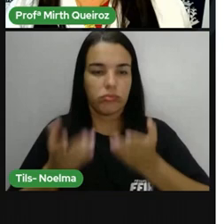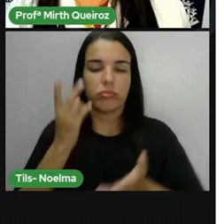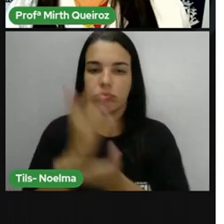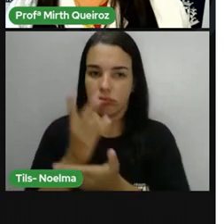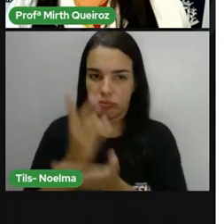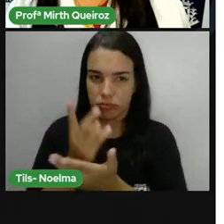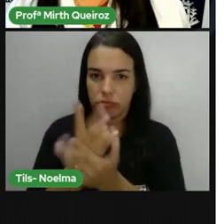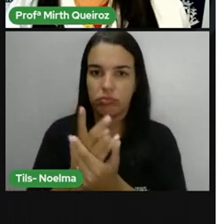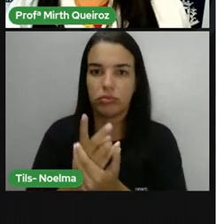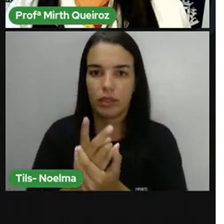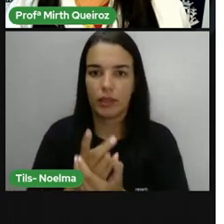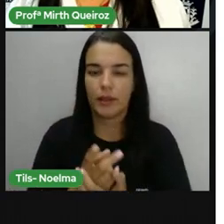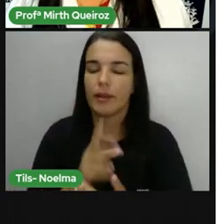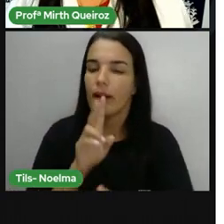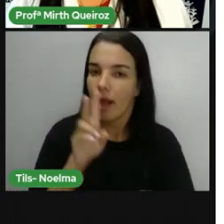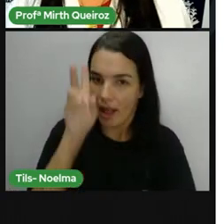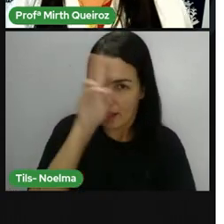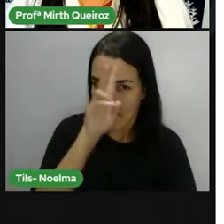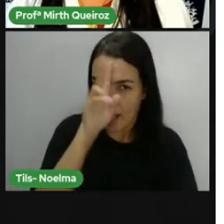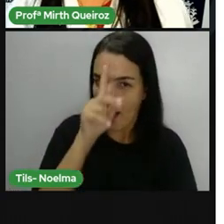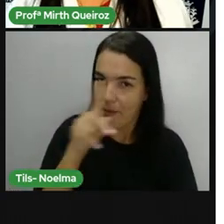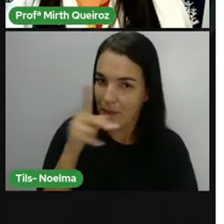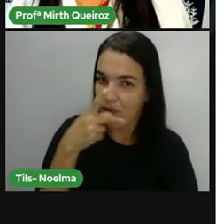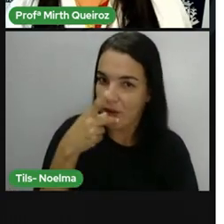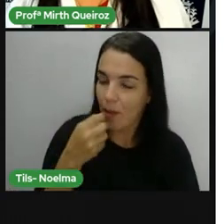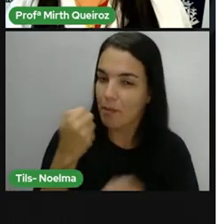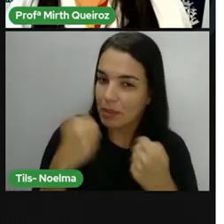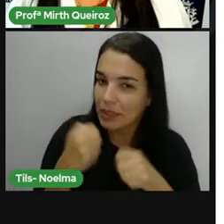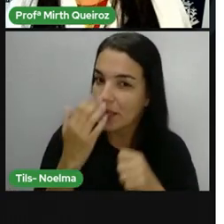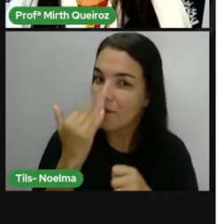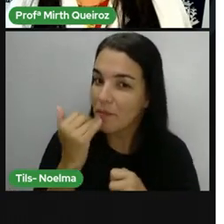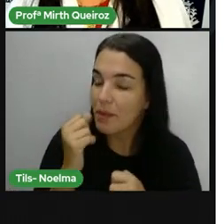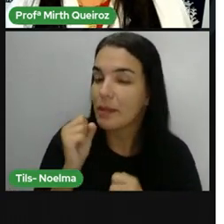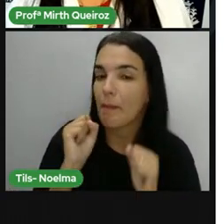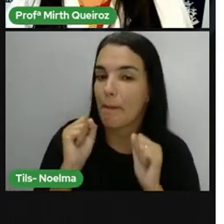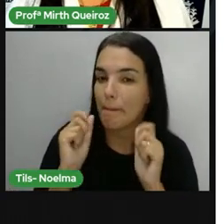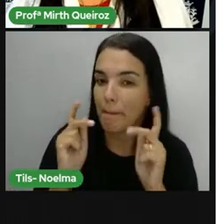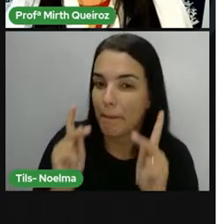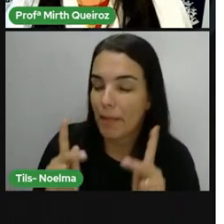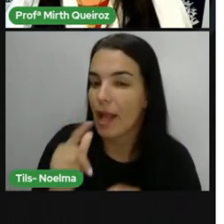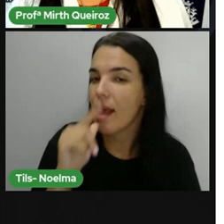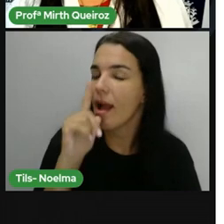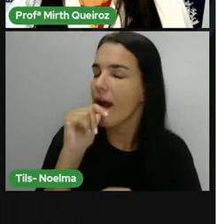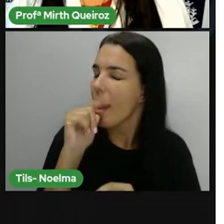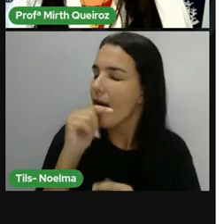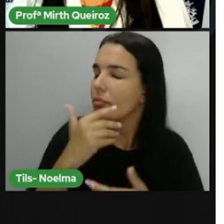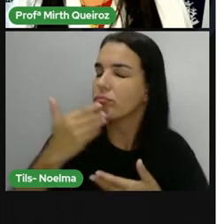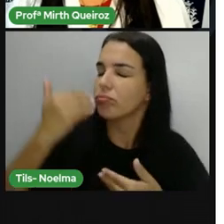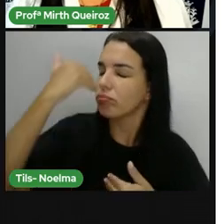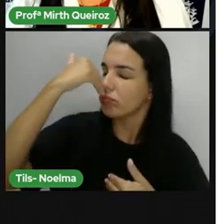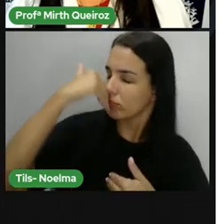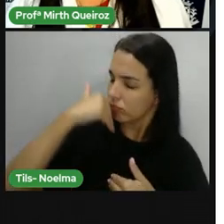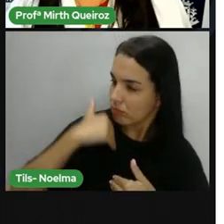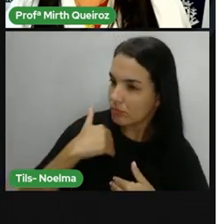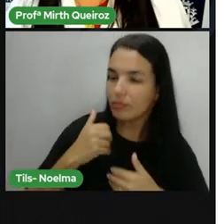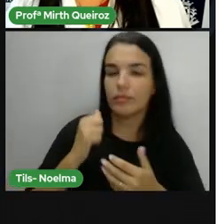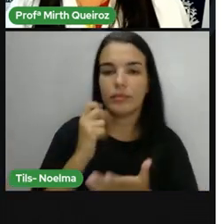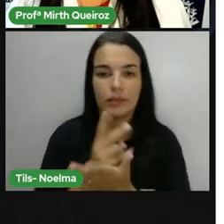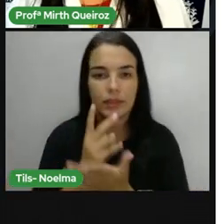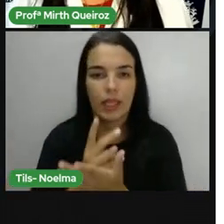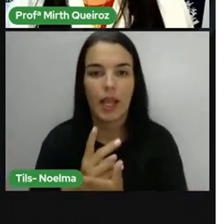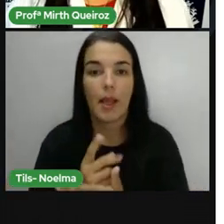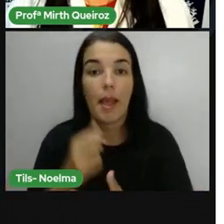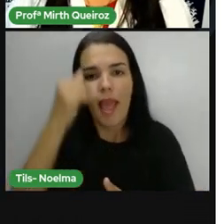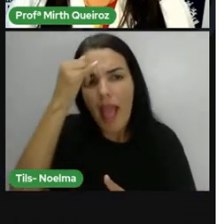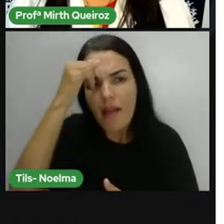saúde. Foi como a Pró falou, né? Estando bem hidratado, né? Evitando também fazer atividades físicas de forma